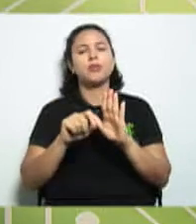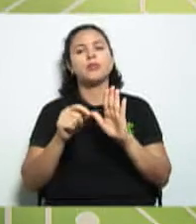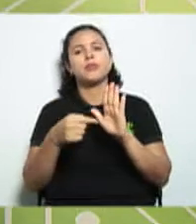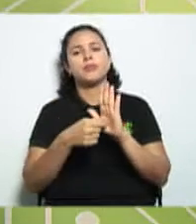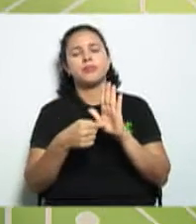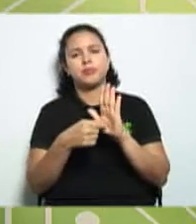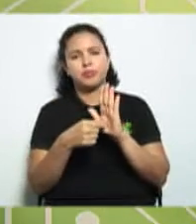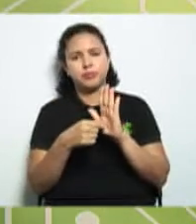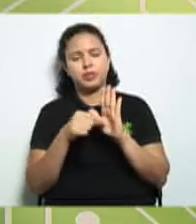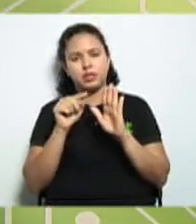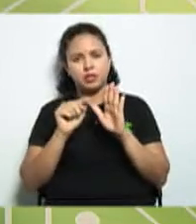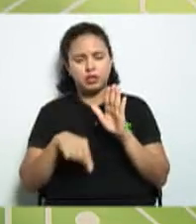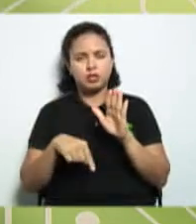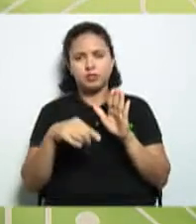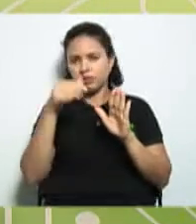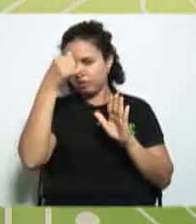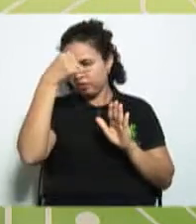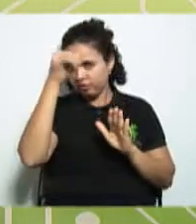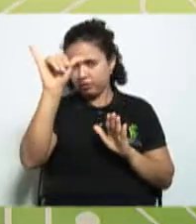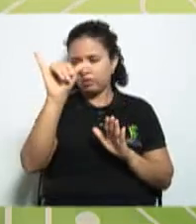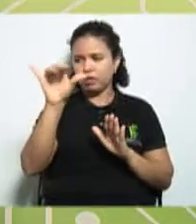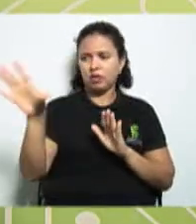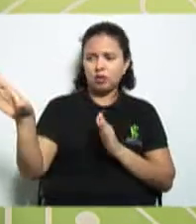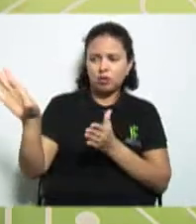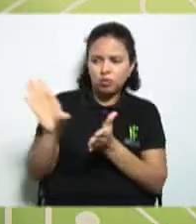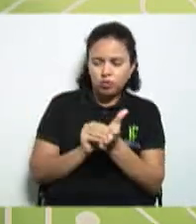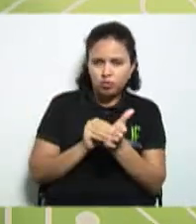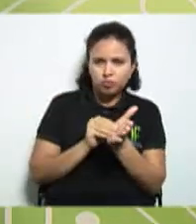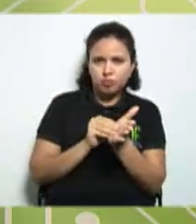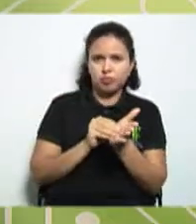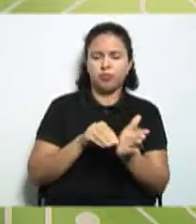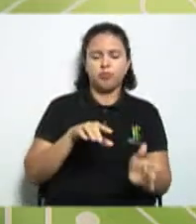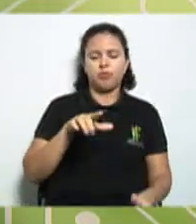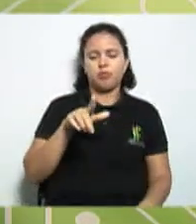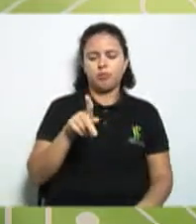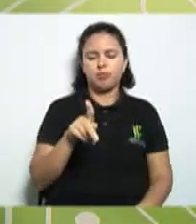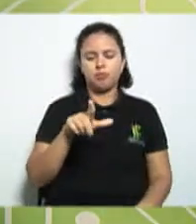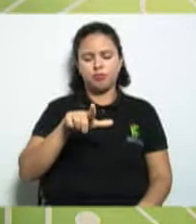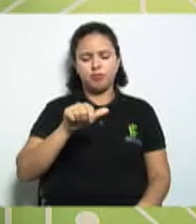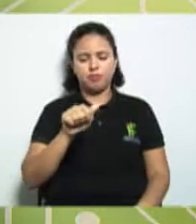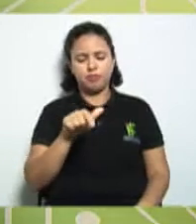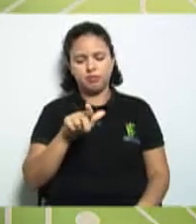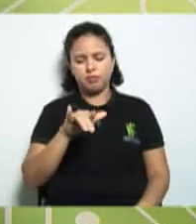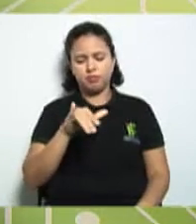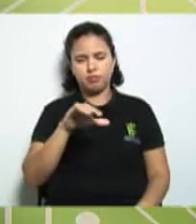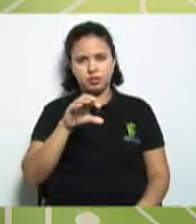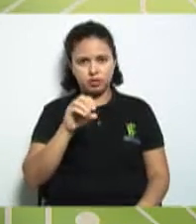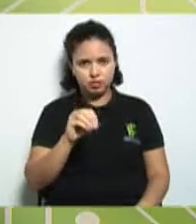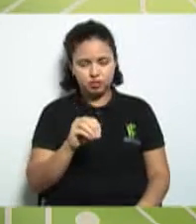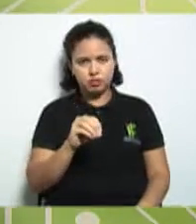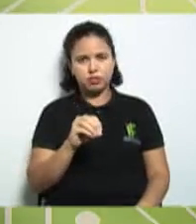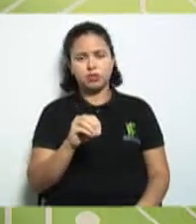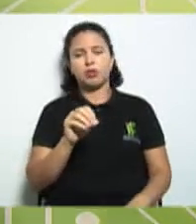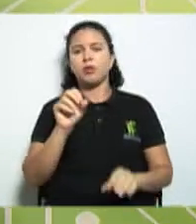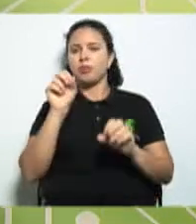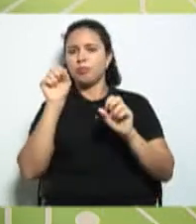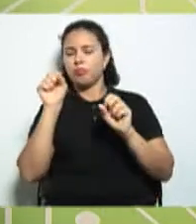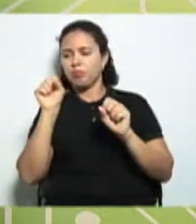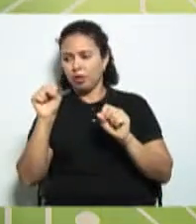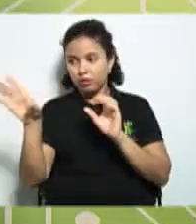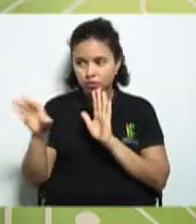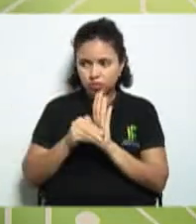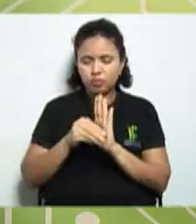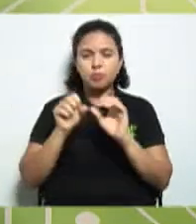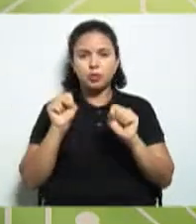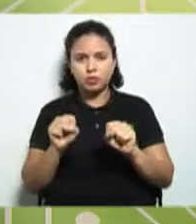justamente para que você evite o plágio, né? Para que você não faça o plágio. Então, pode Ctrl+C, Ctrl+V? Pode,